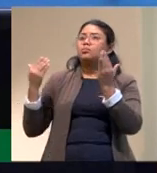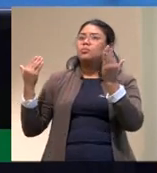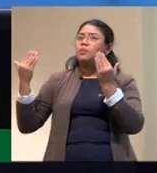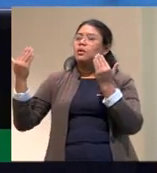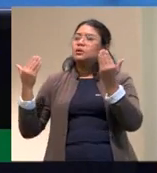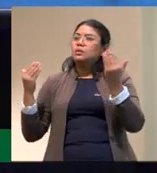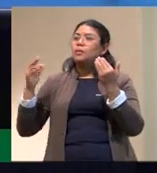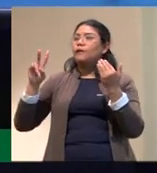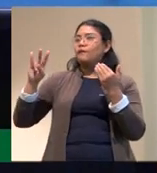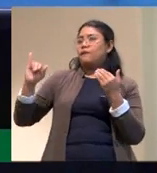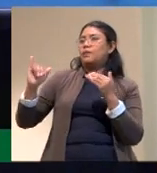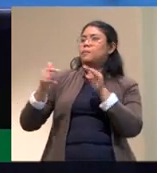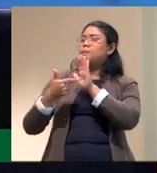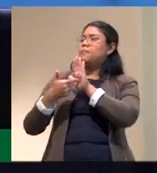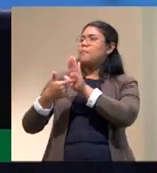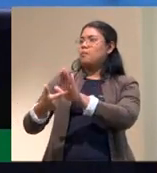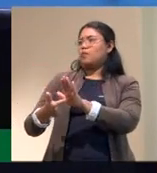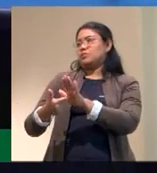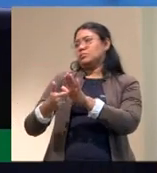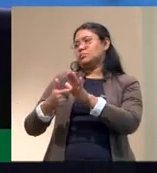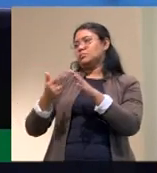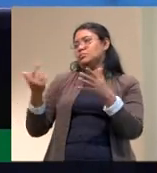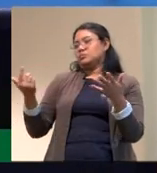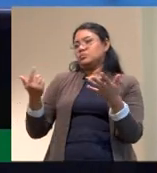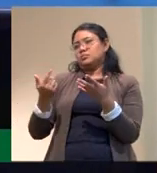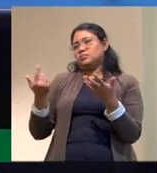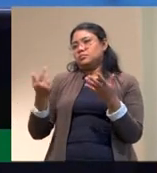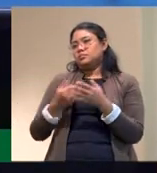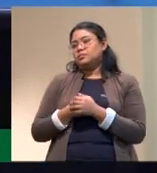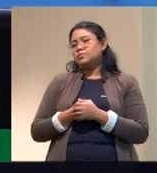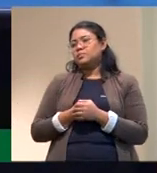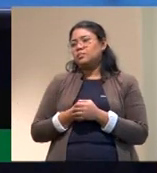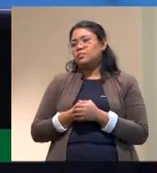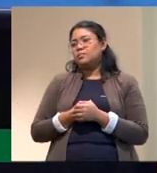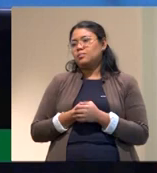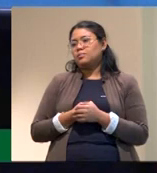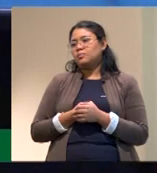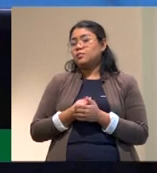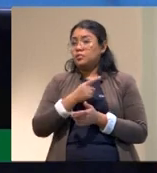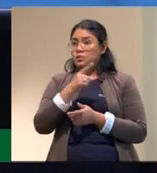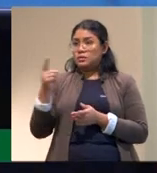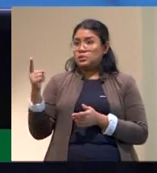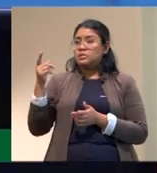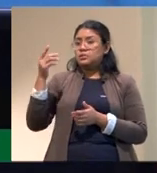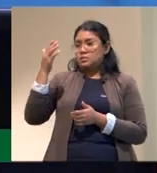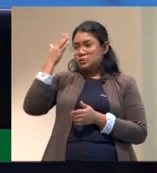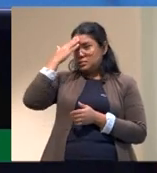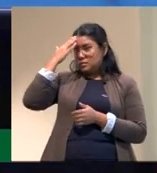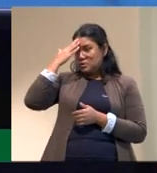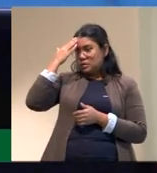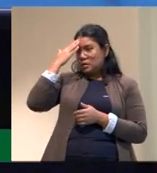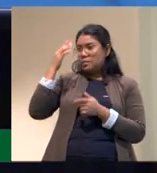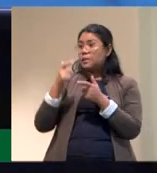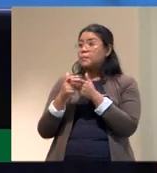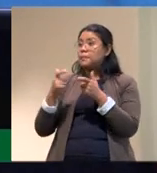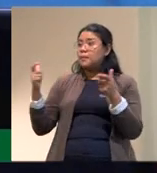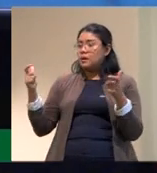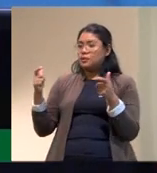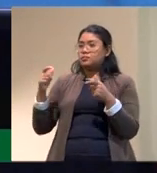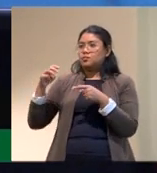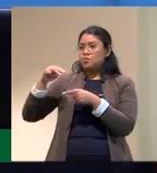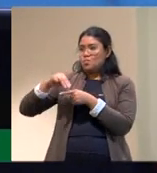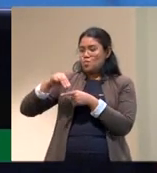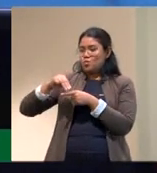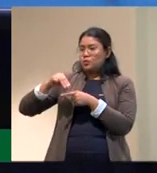vão expressando um pouco. Eu estou falando isso, parece óbvio, mas eu não sei se vocês sabem que, na maior parte dos municípios